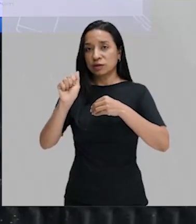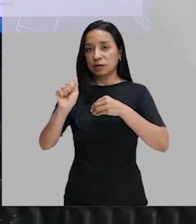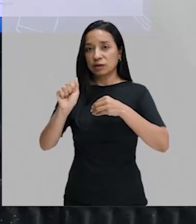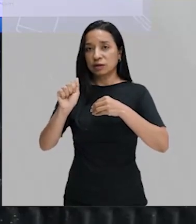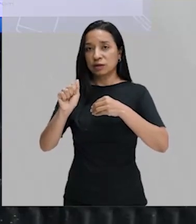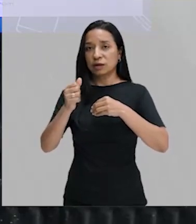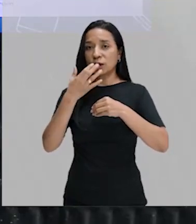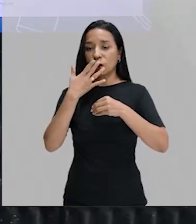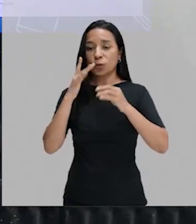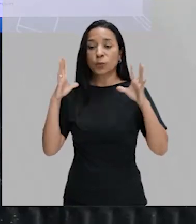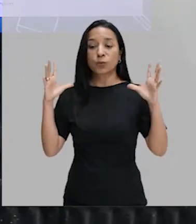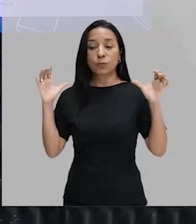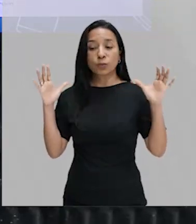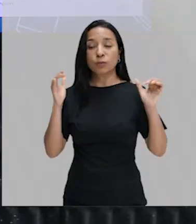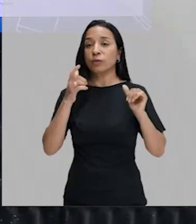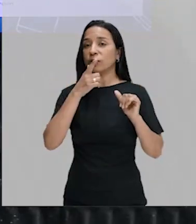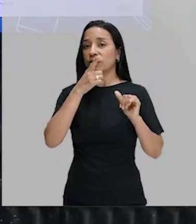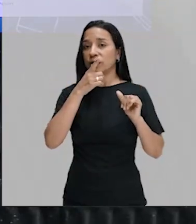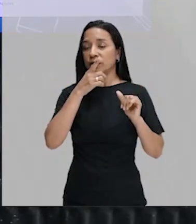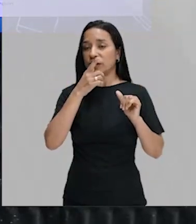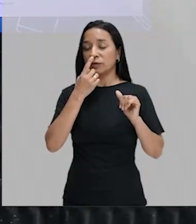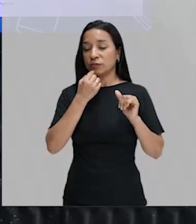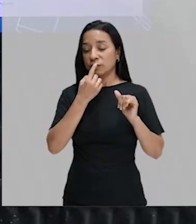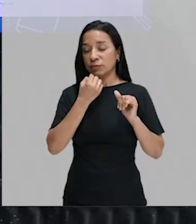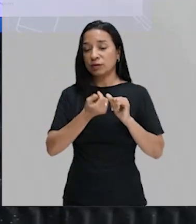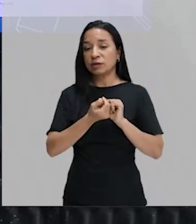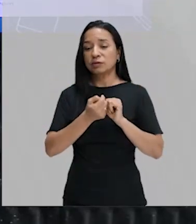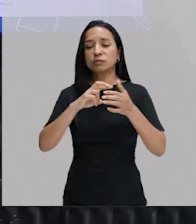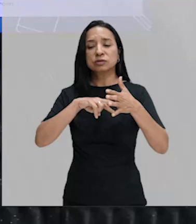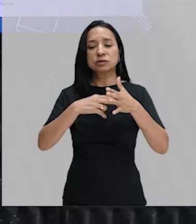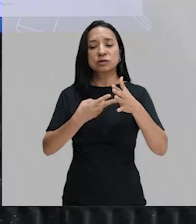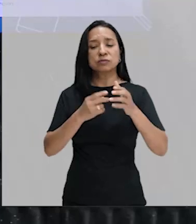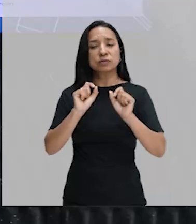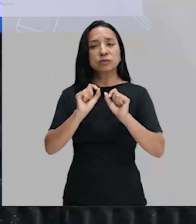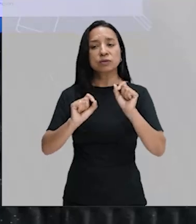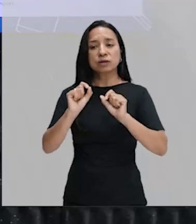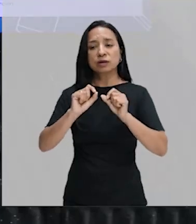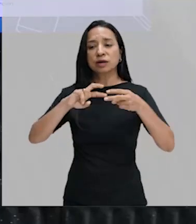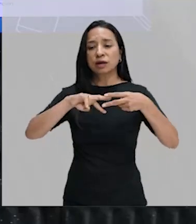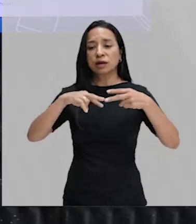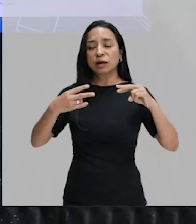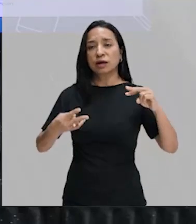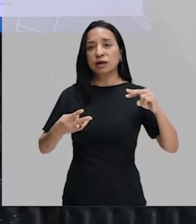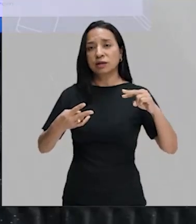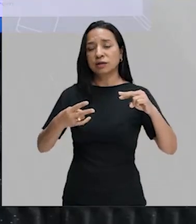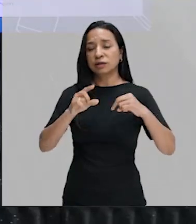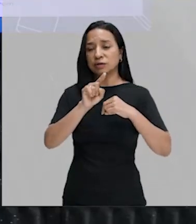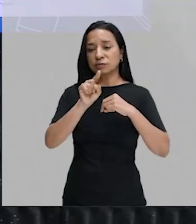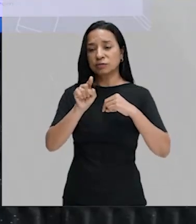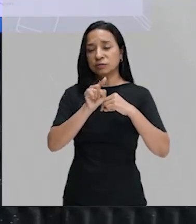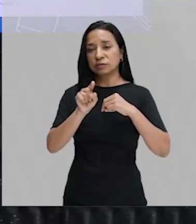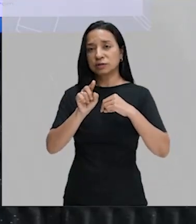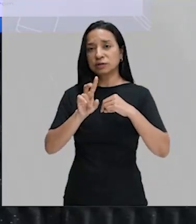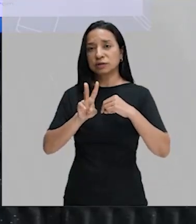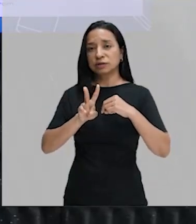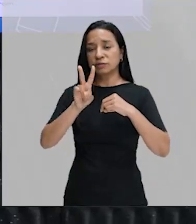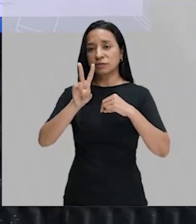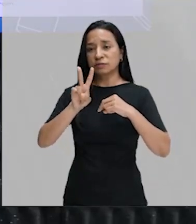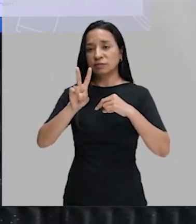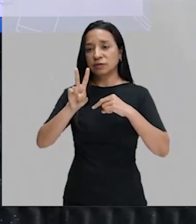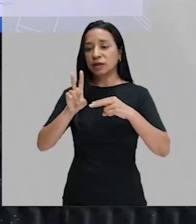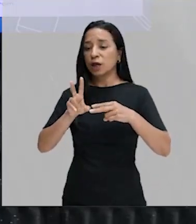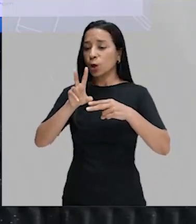Vermelho. Isso significa o quê, pessoal? Que o alelo ZV é dominante sobre o alelo